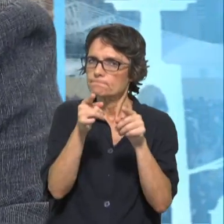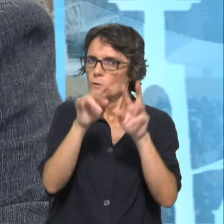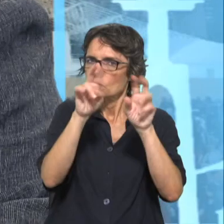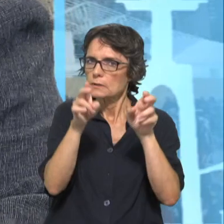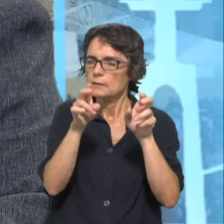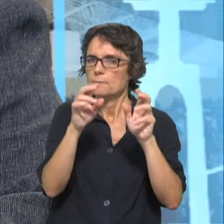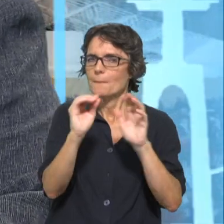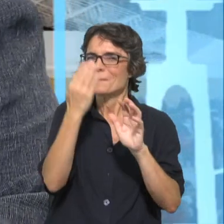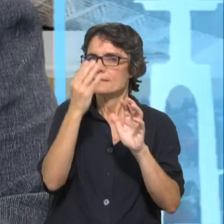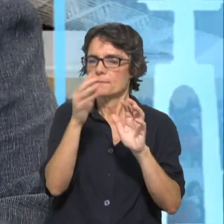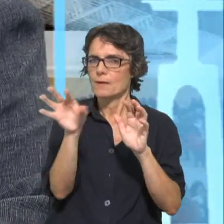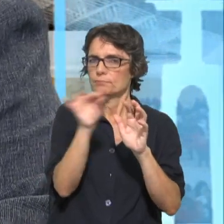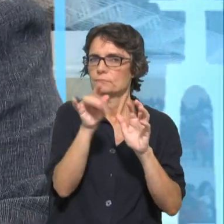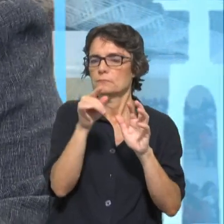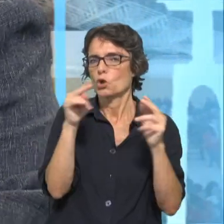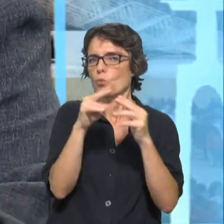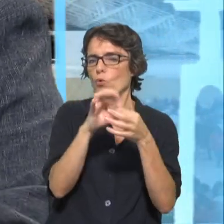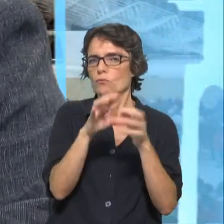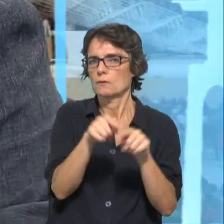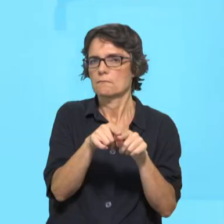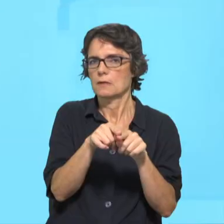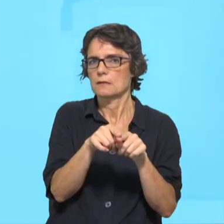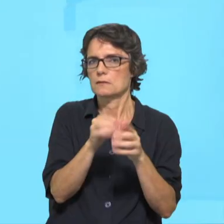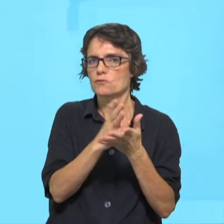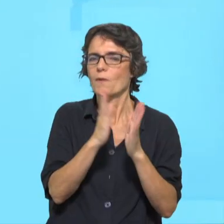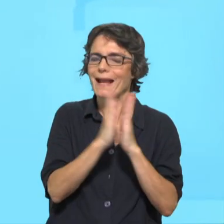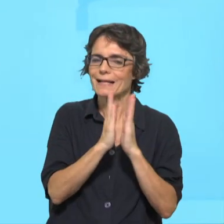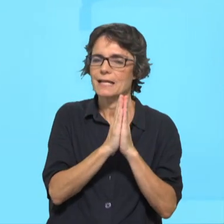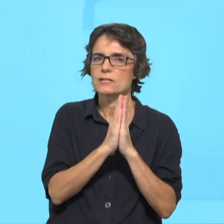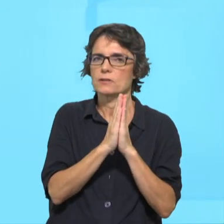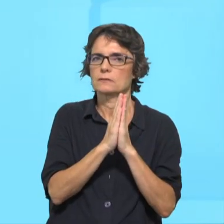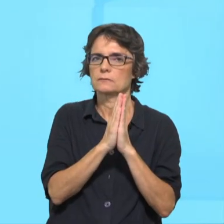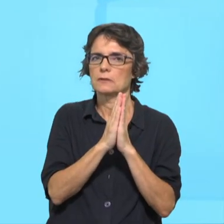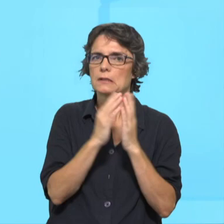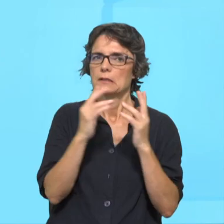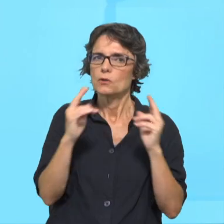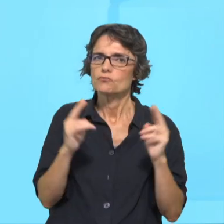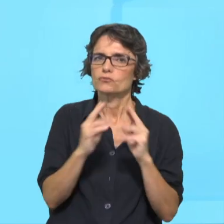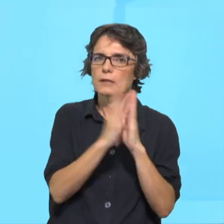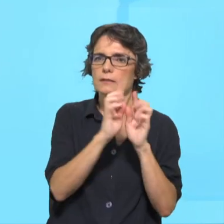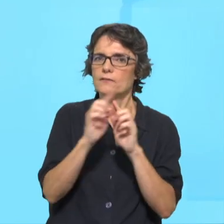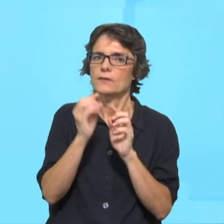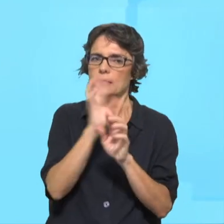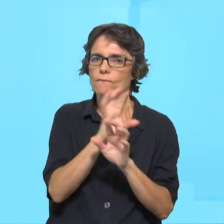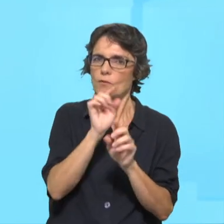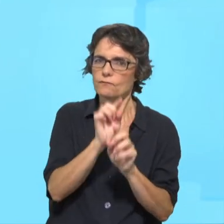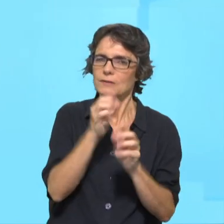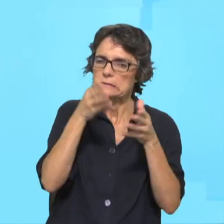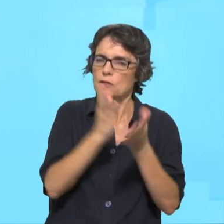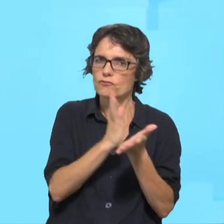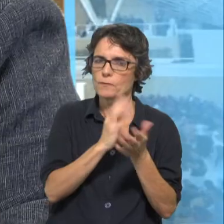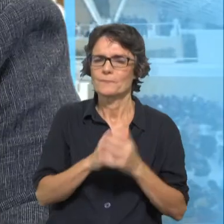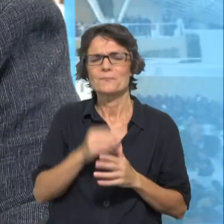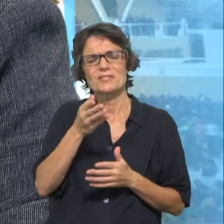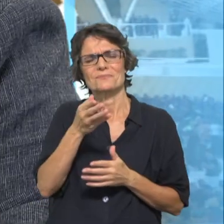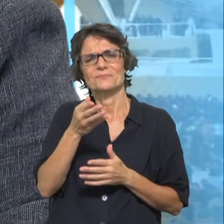tema, que é a sinodalidade. Ou seja, a forma como a Igreja vai ser Igreja daqui para a frente. Isso não pode fazer parte também de todo o processo, ou